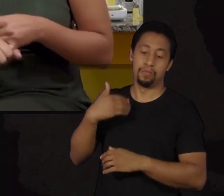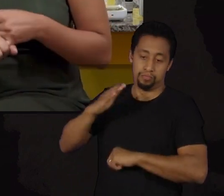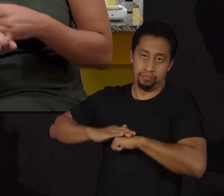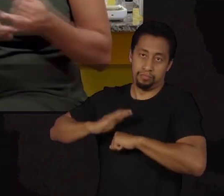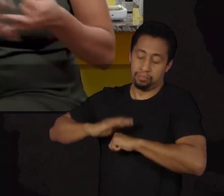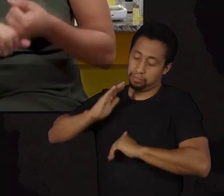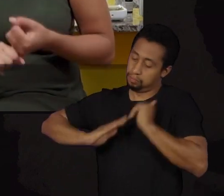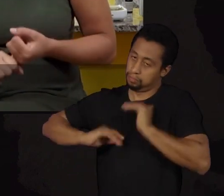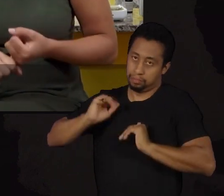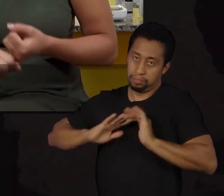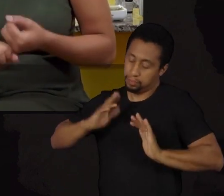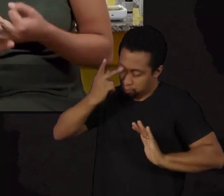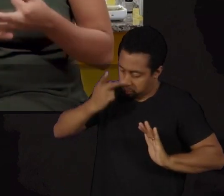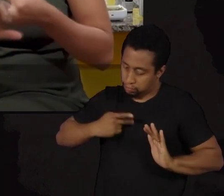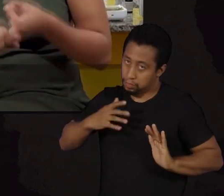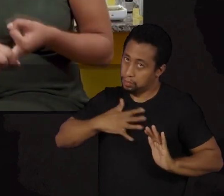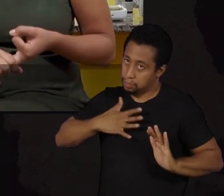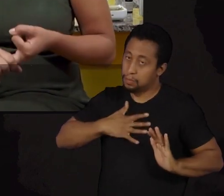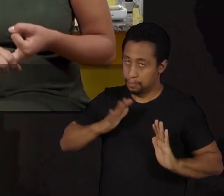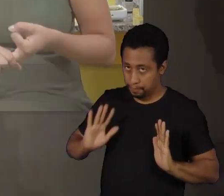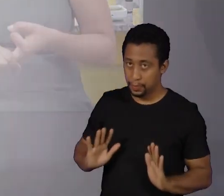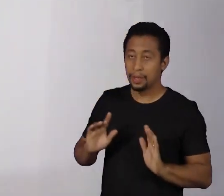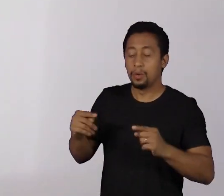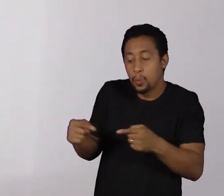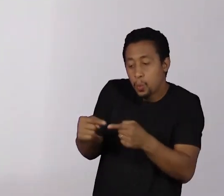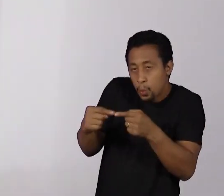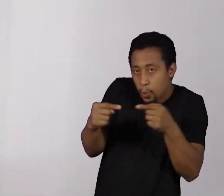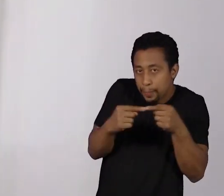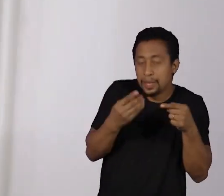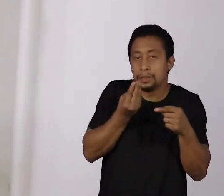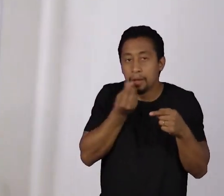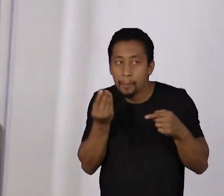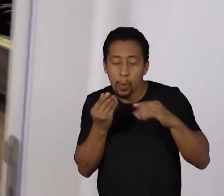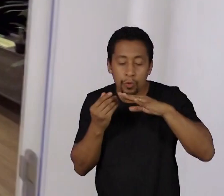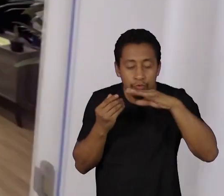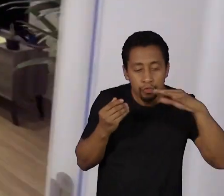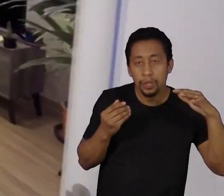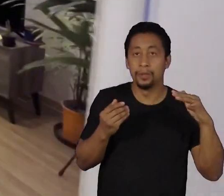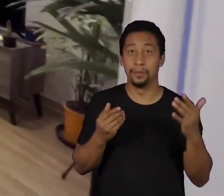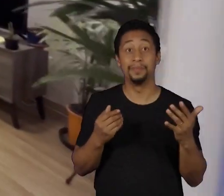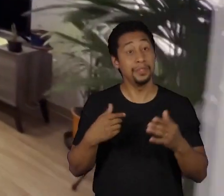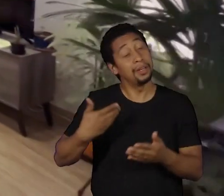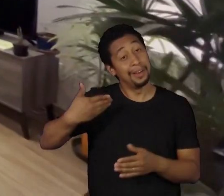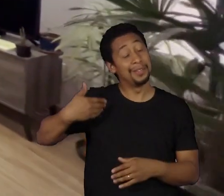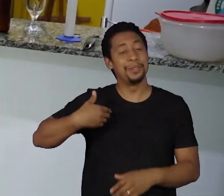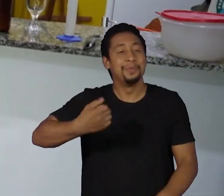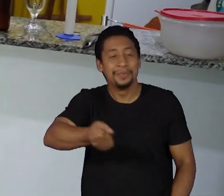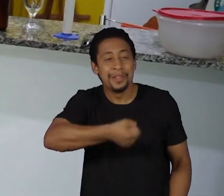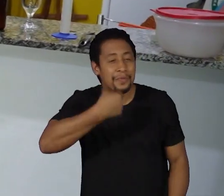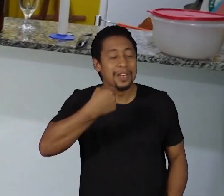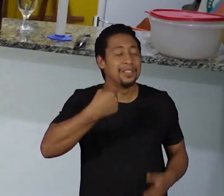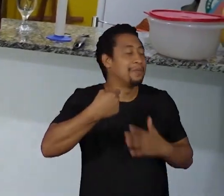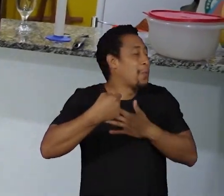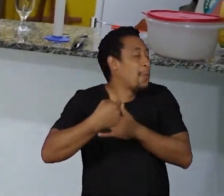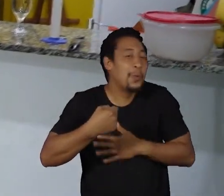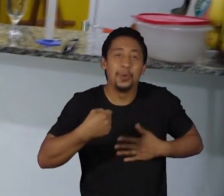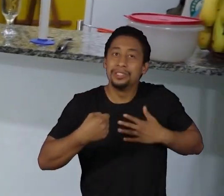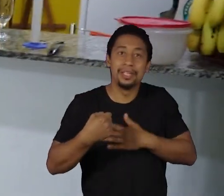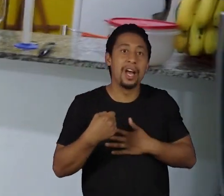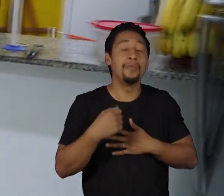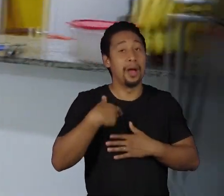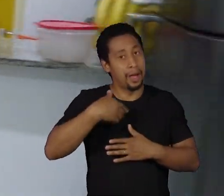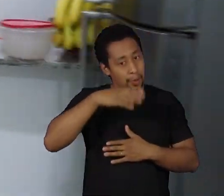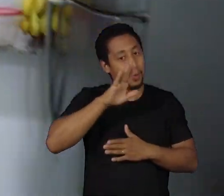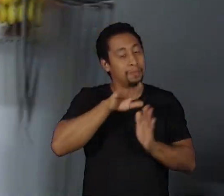produção, de sommelieria, de harmonização. Eu sempre fui uma boa apreciadora de cerveja. Aí eu fui pesquisar como que